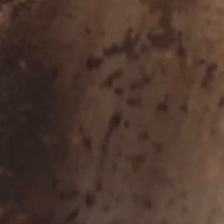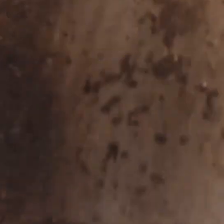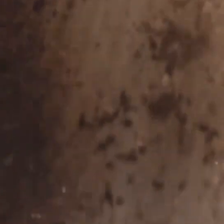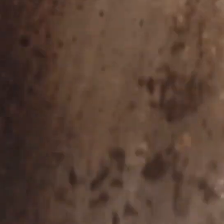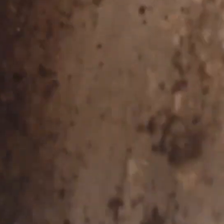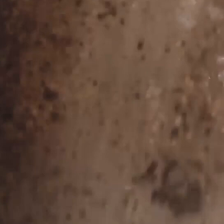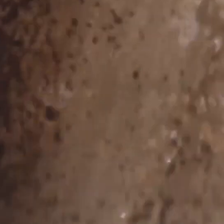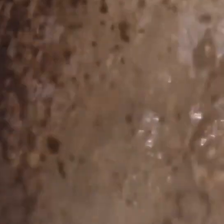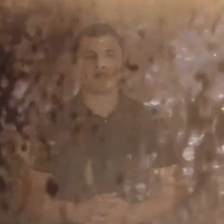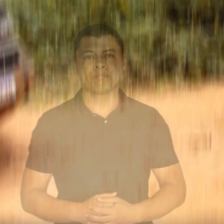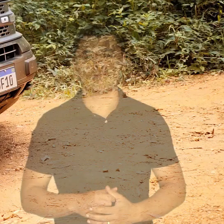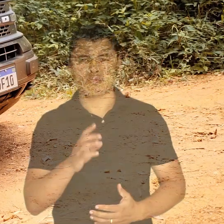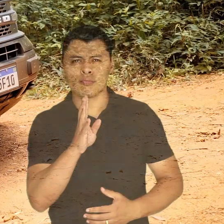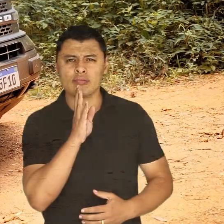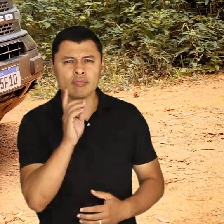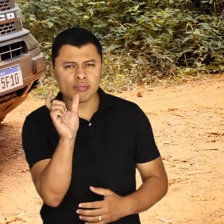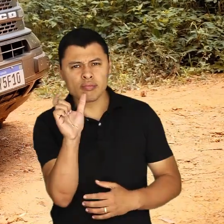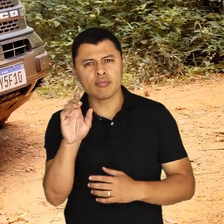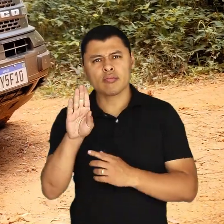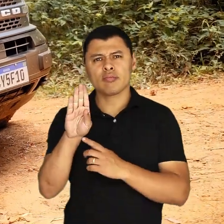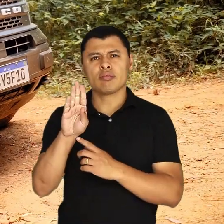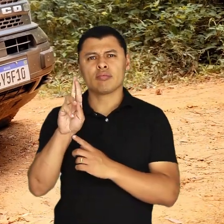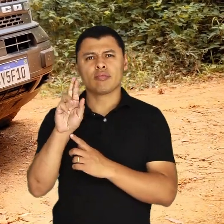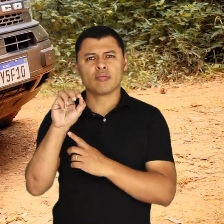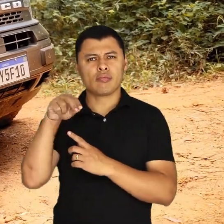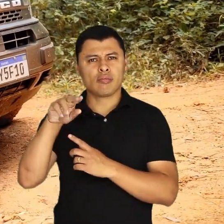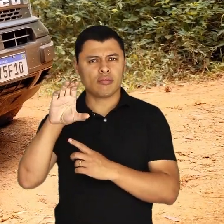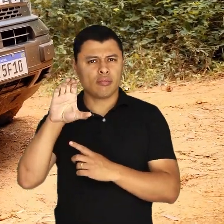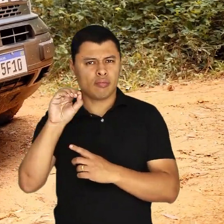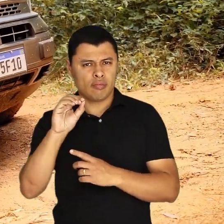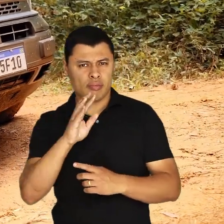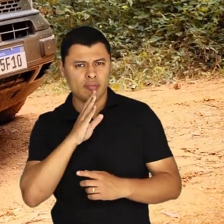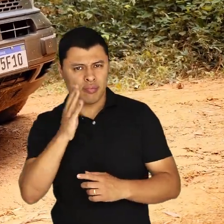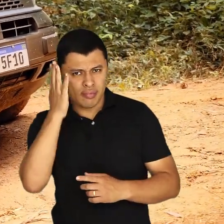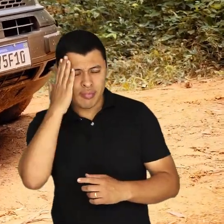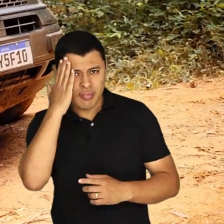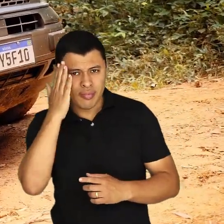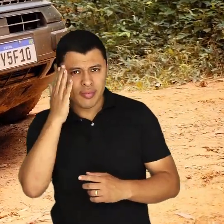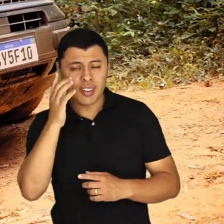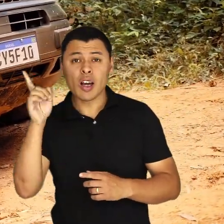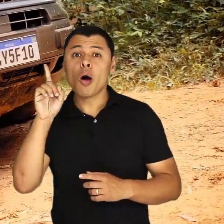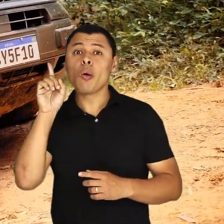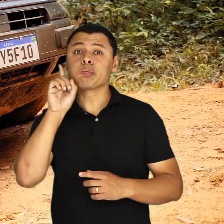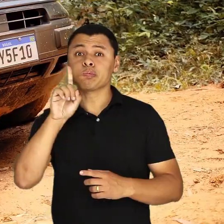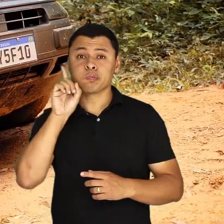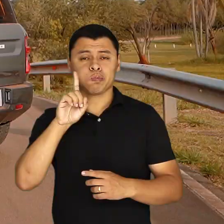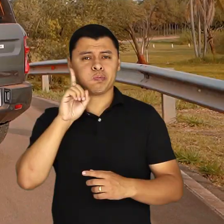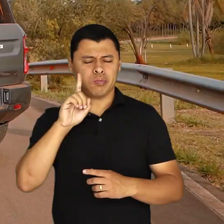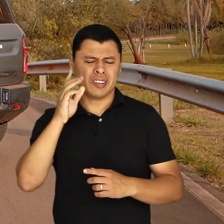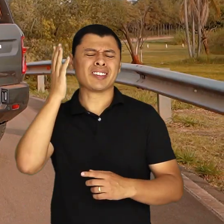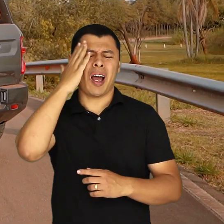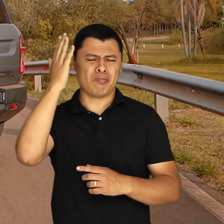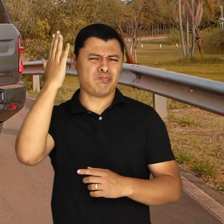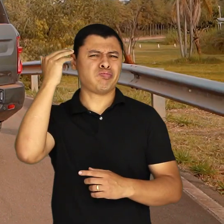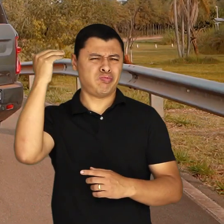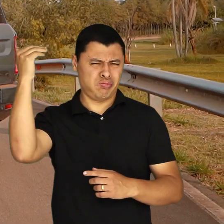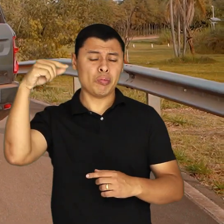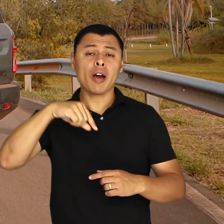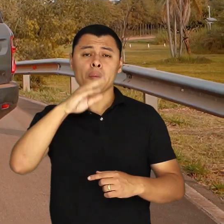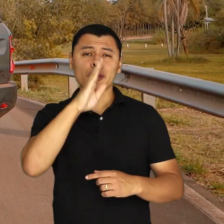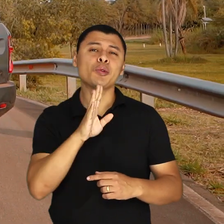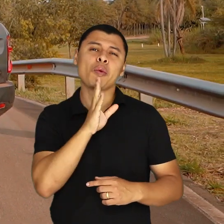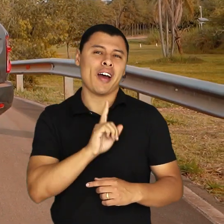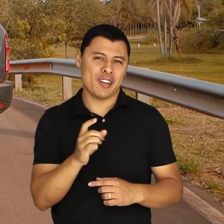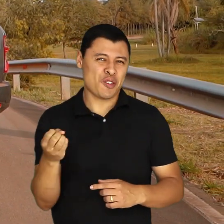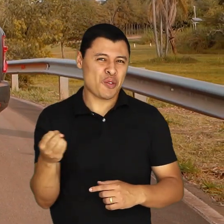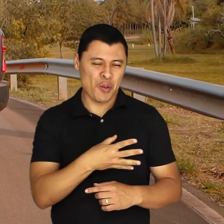Bronco Sport. Vamos dar uma pincelada bem rápida na história do nome Bronco, que é tão conhecido nos Estados Unidos, mas é um ilustre desconhecido aqui